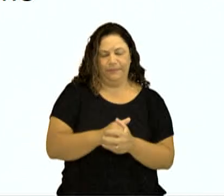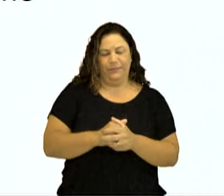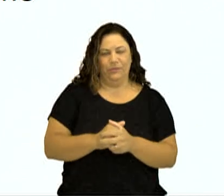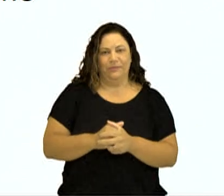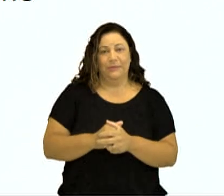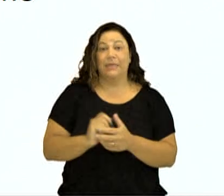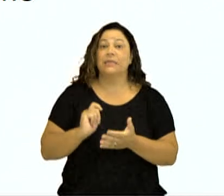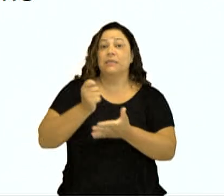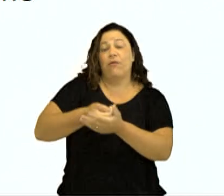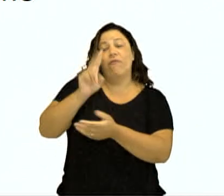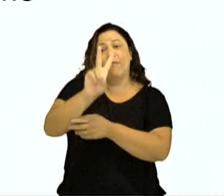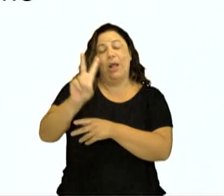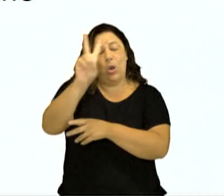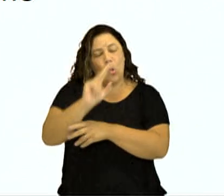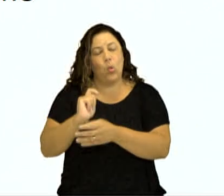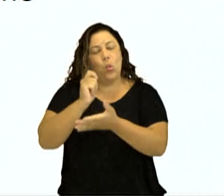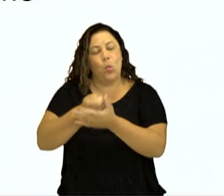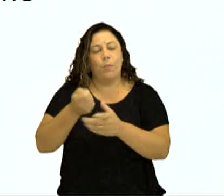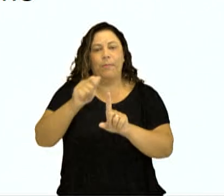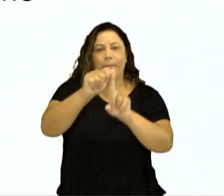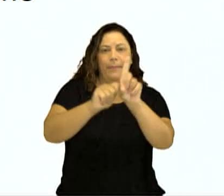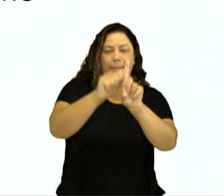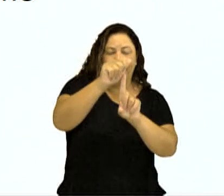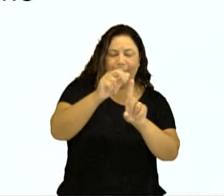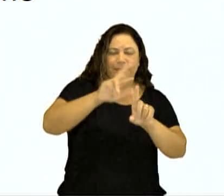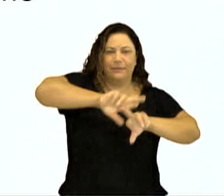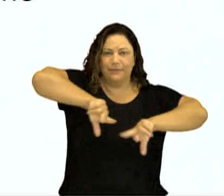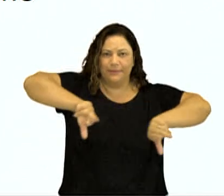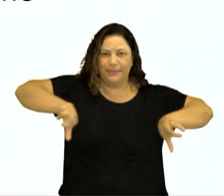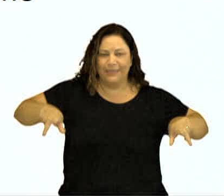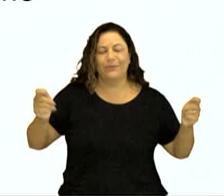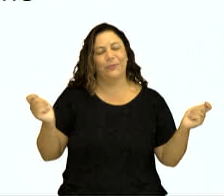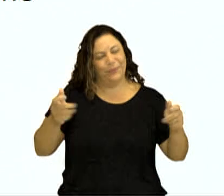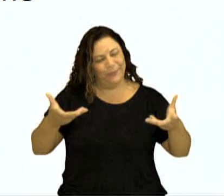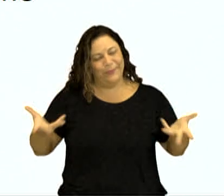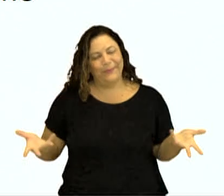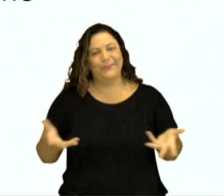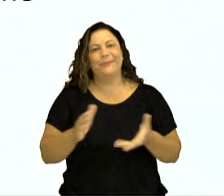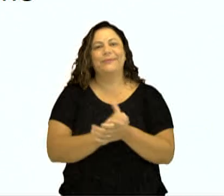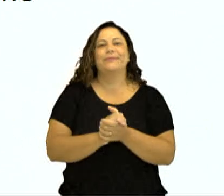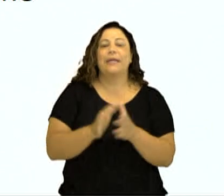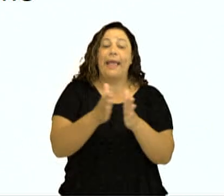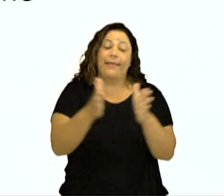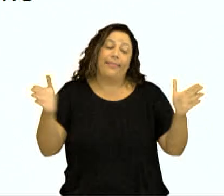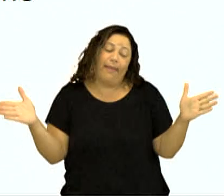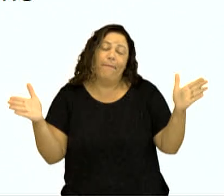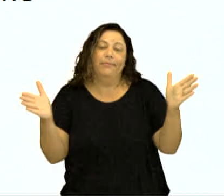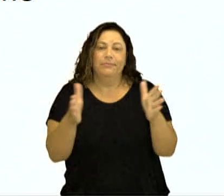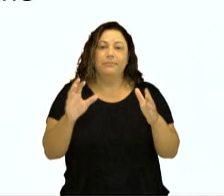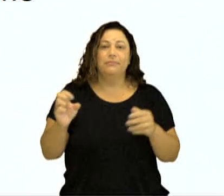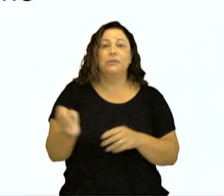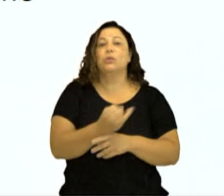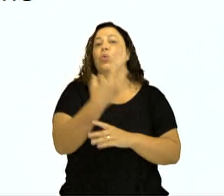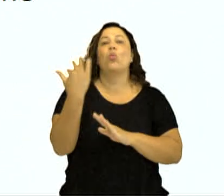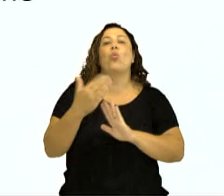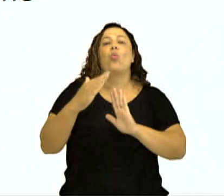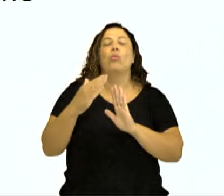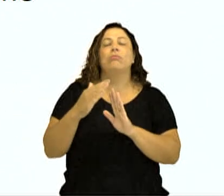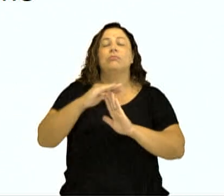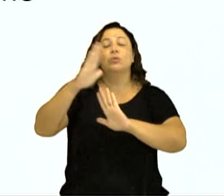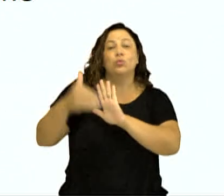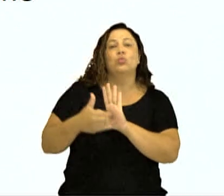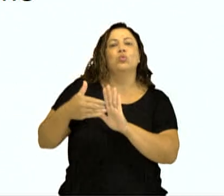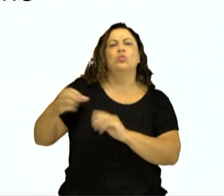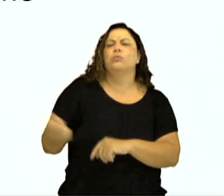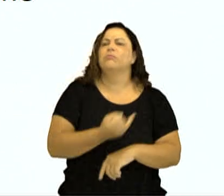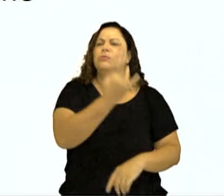idade, temperatura, entre outros, alturas, tá? Tamanho. Então, tudo pode ser